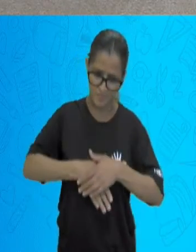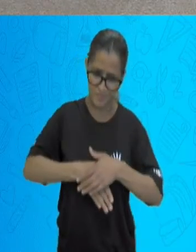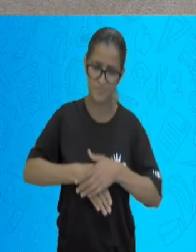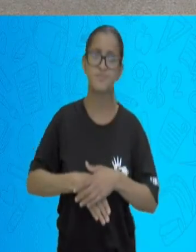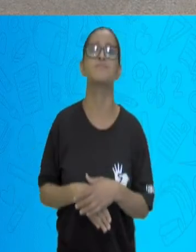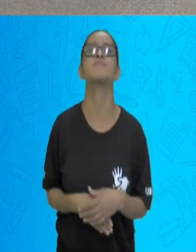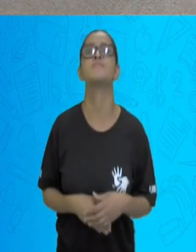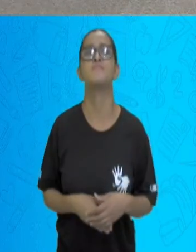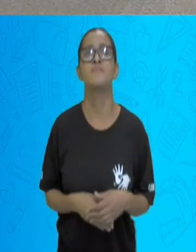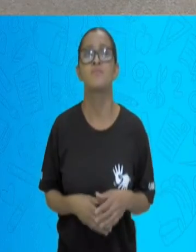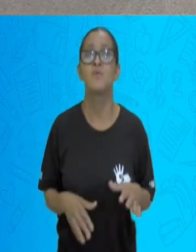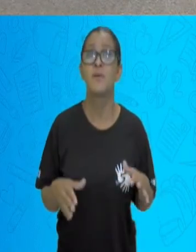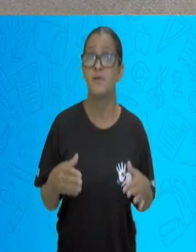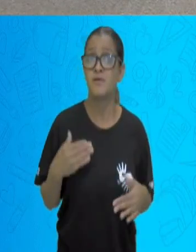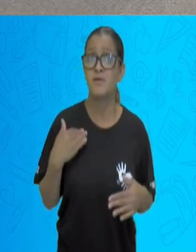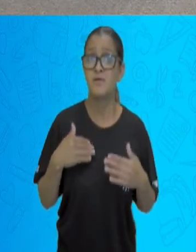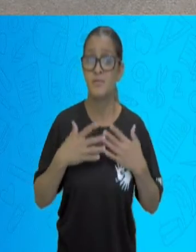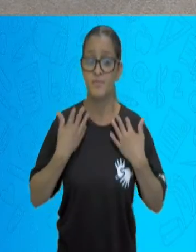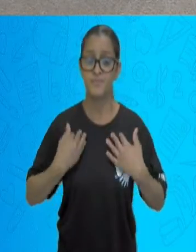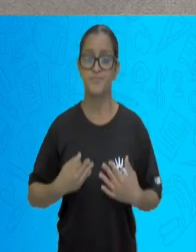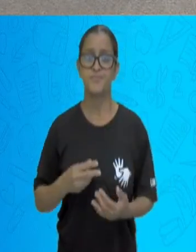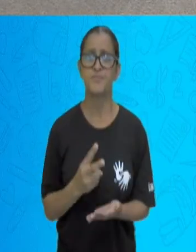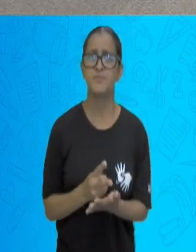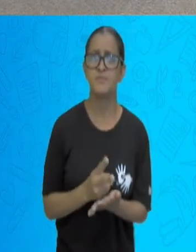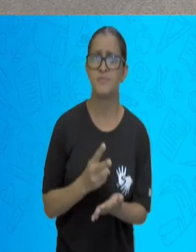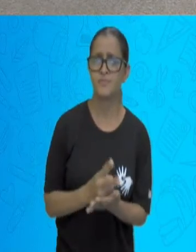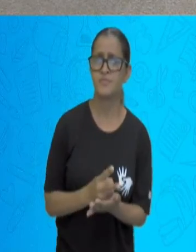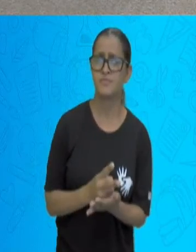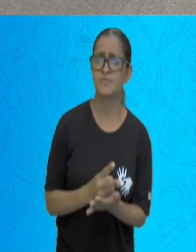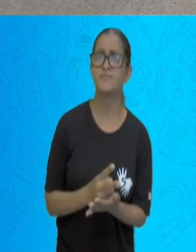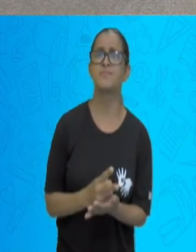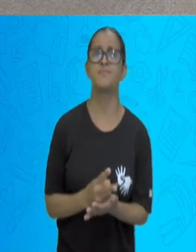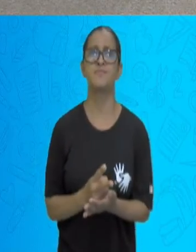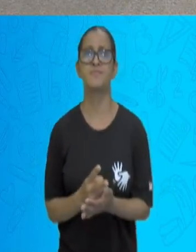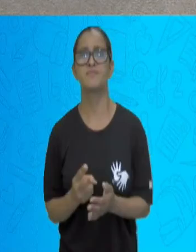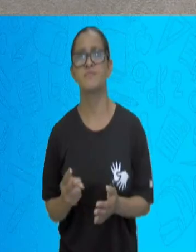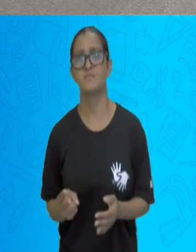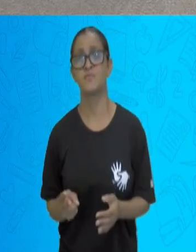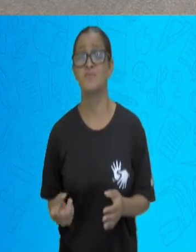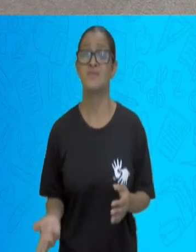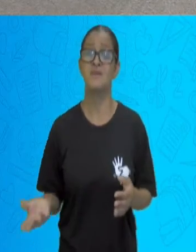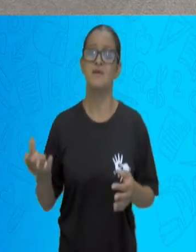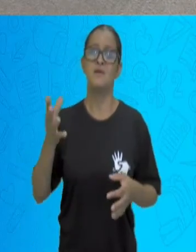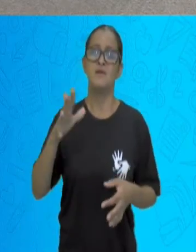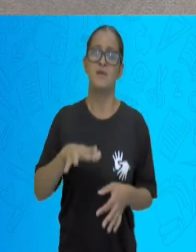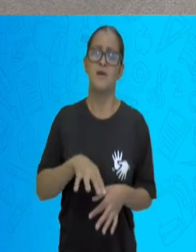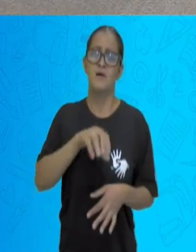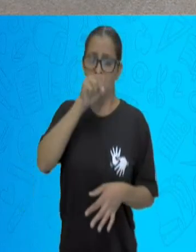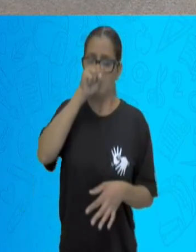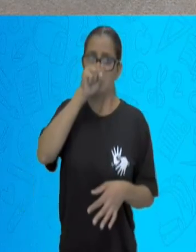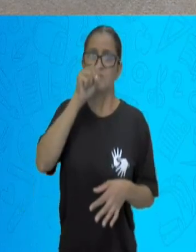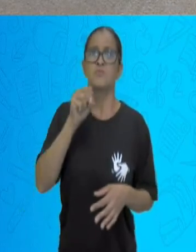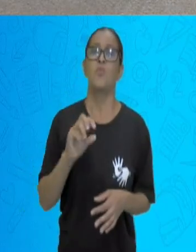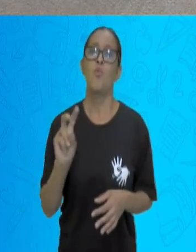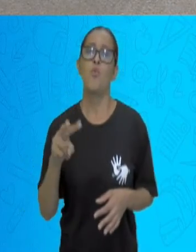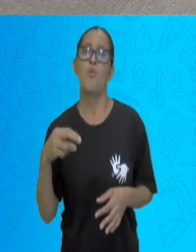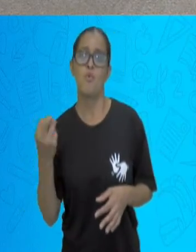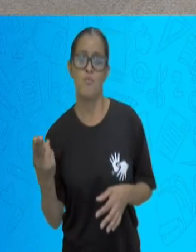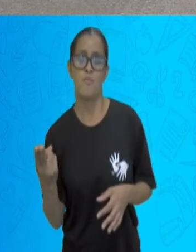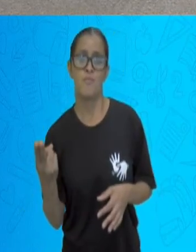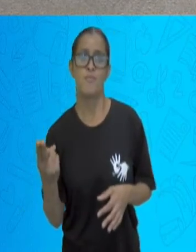para menor. Então, ele vai sempre da maior pressão para menor pressão, tá?